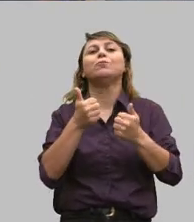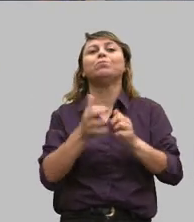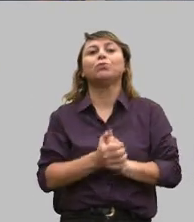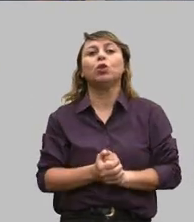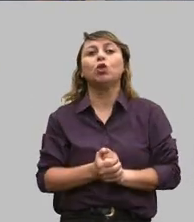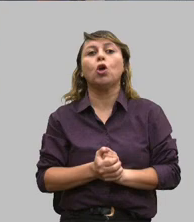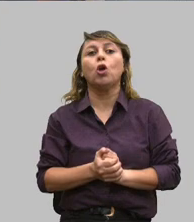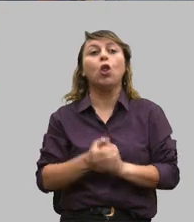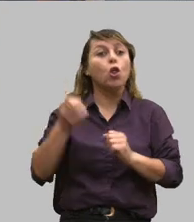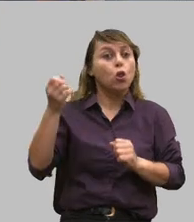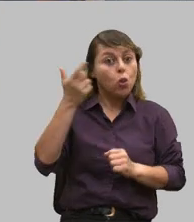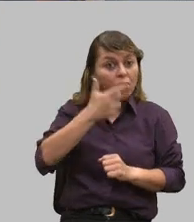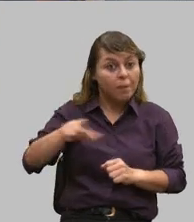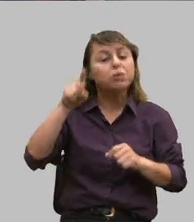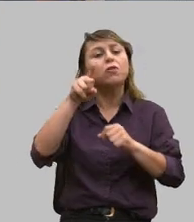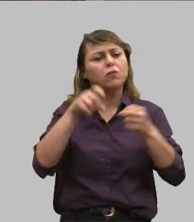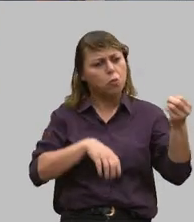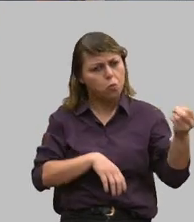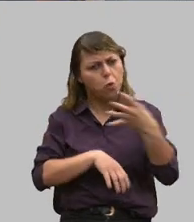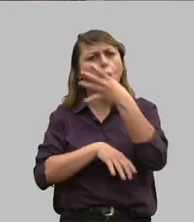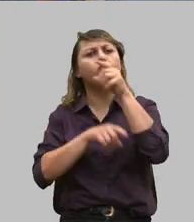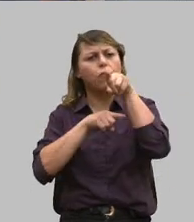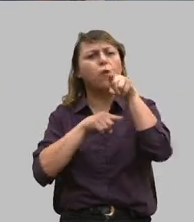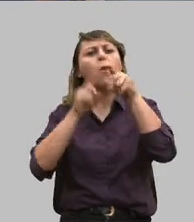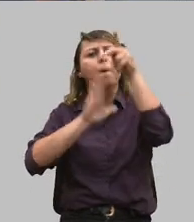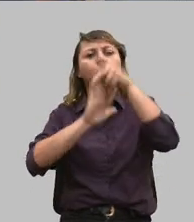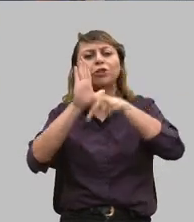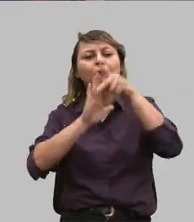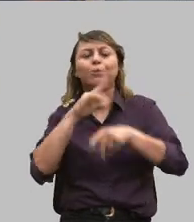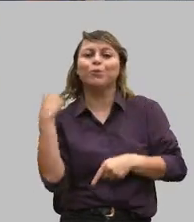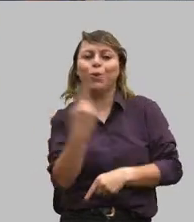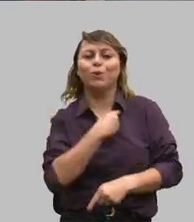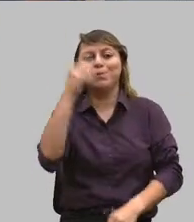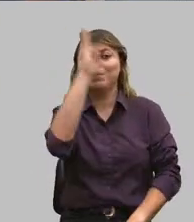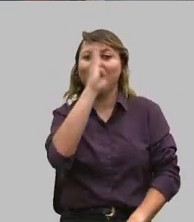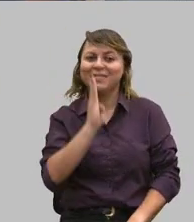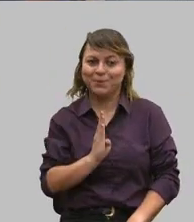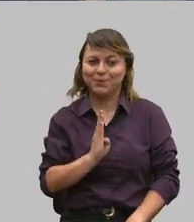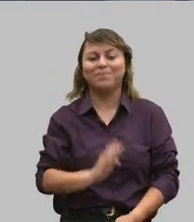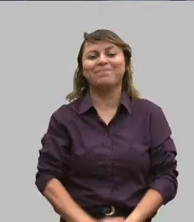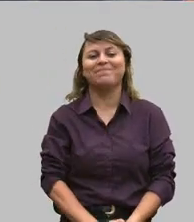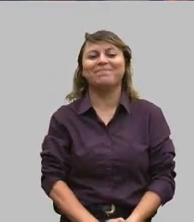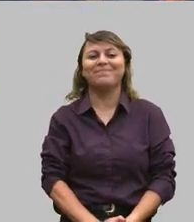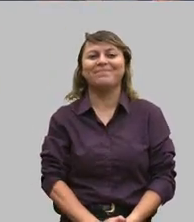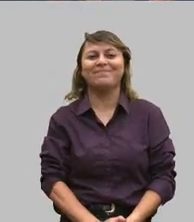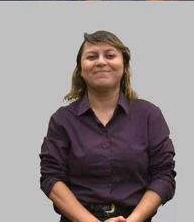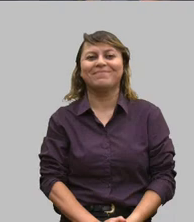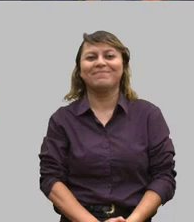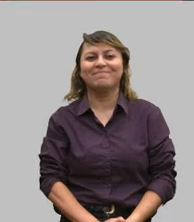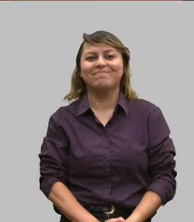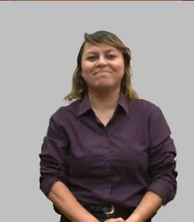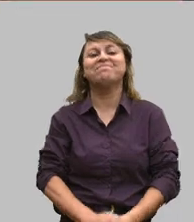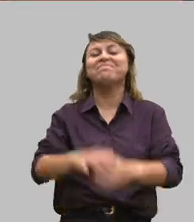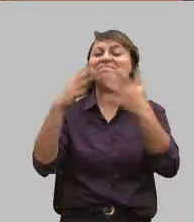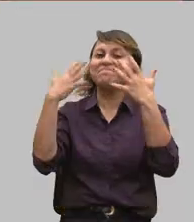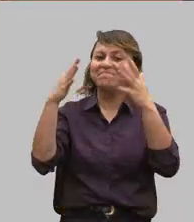buscando fazer um projeto que seja um grande exemplo pro nosso Brasil tá bom muito obrigado excelente